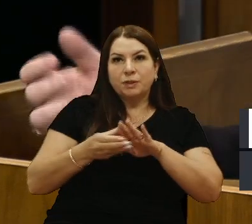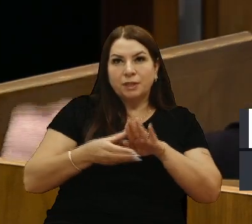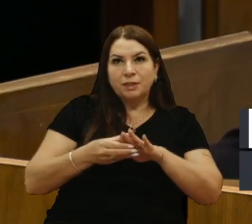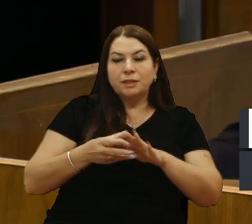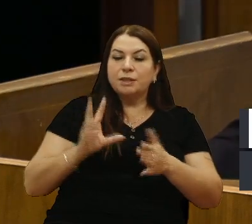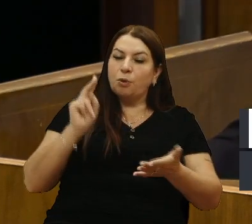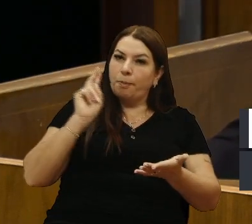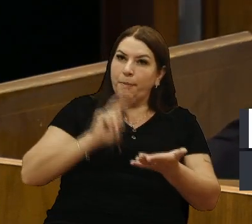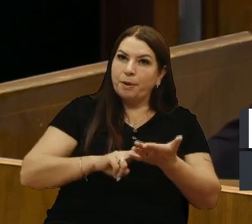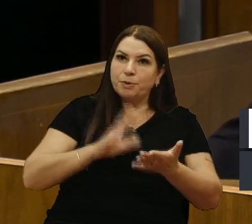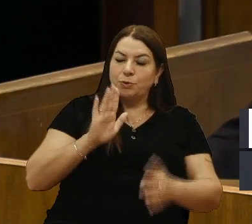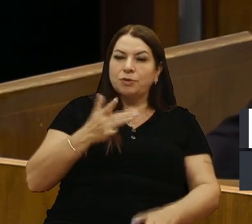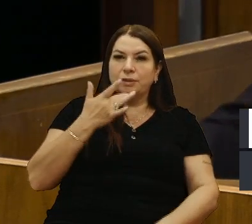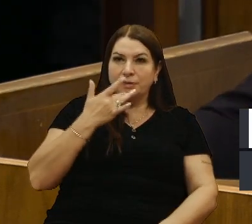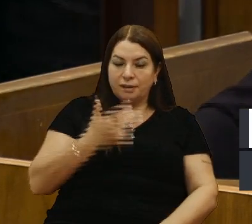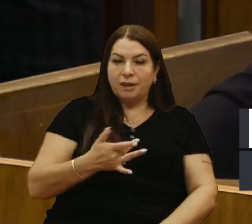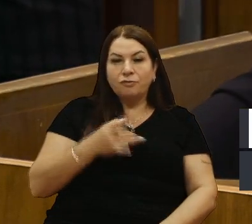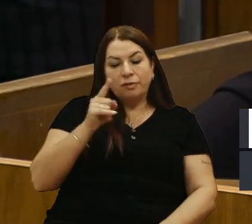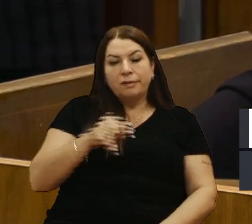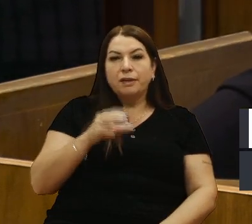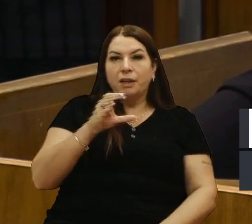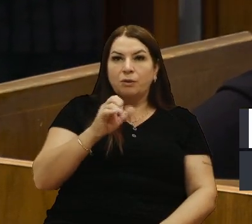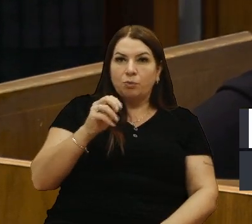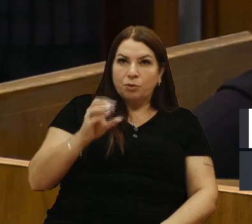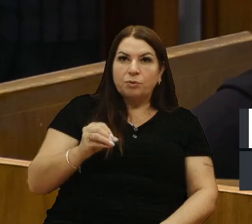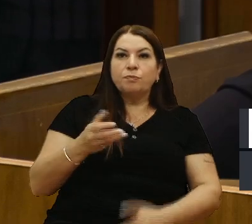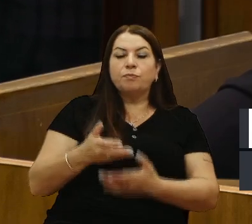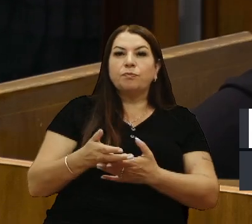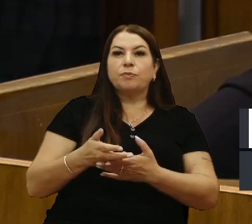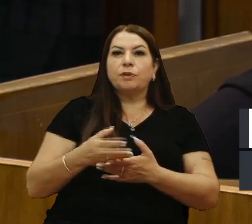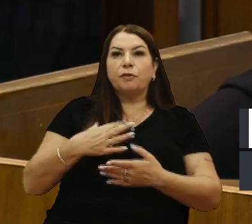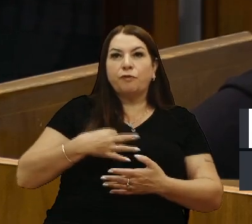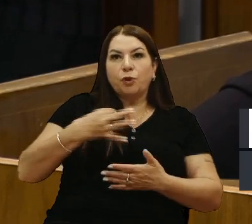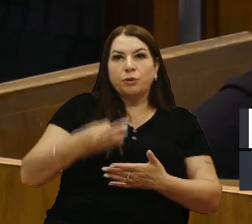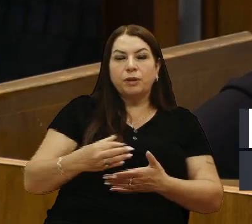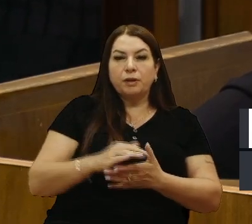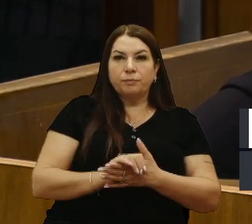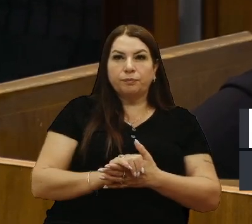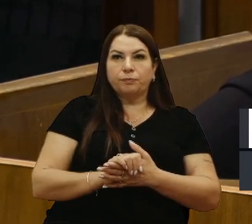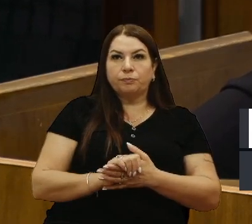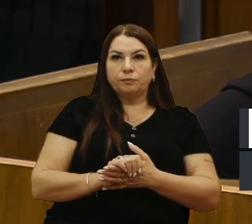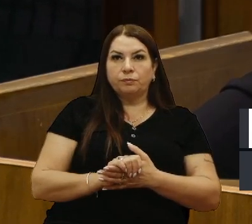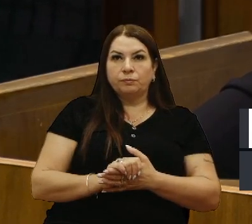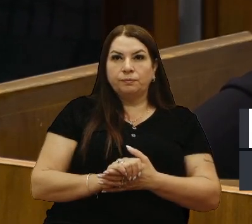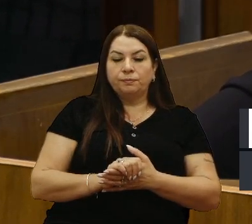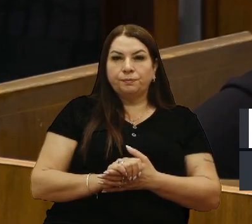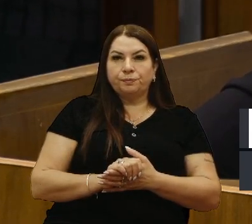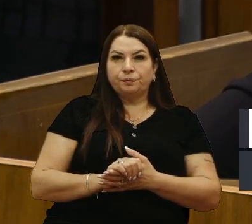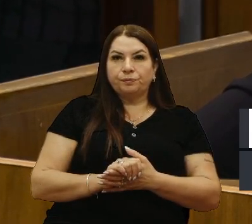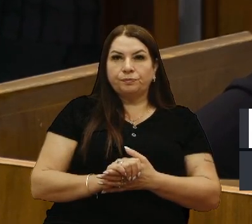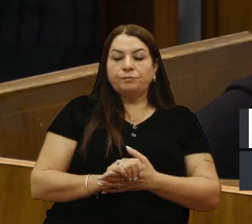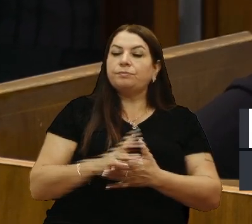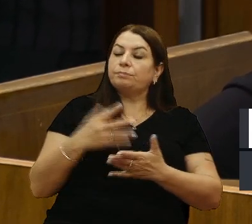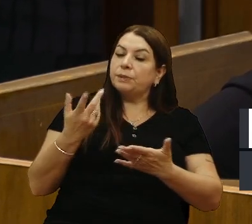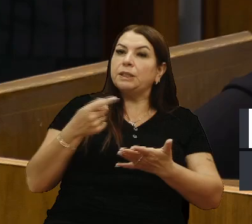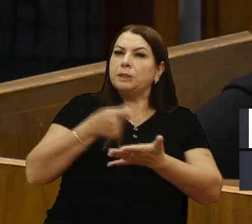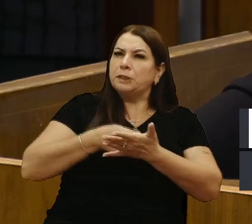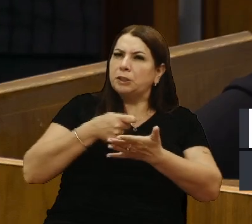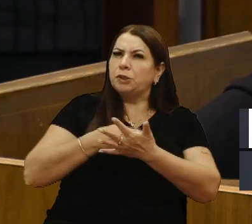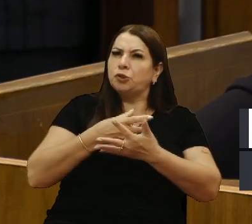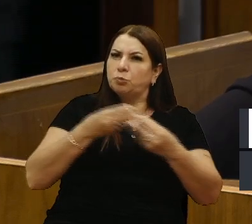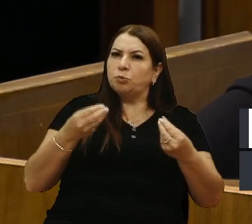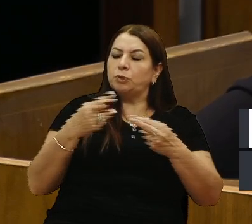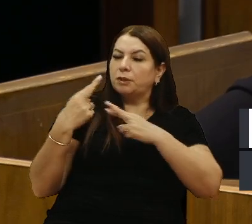tomarão posse hoje à tarde, é um cargo voluntário, né? Mas que exige